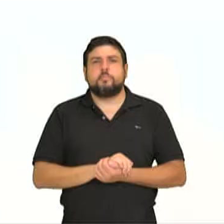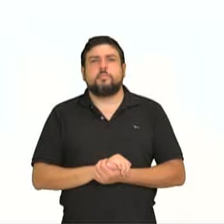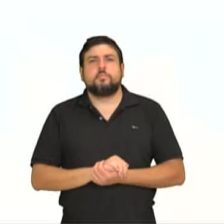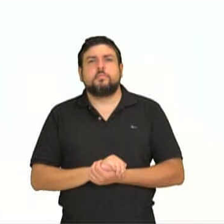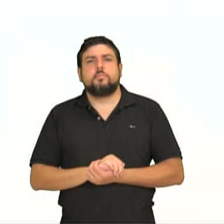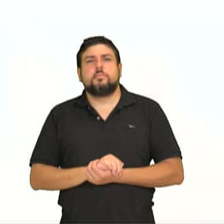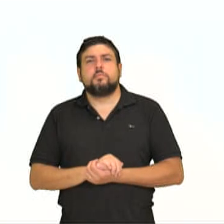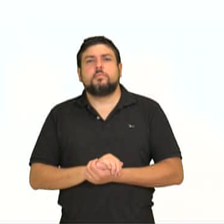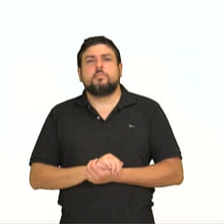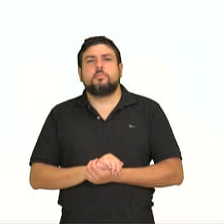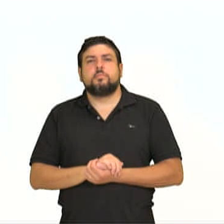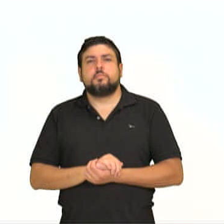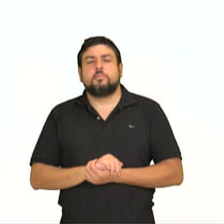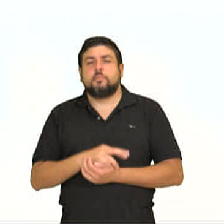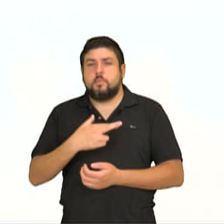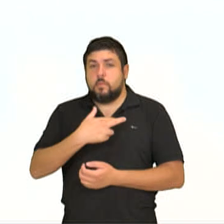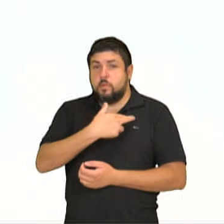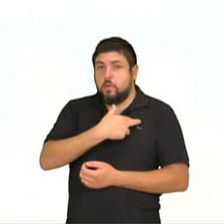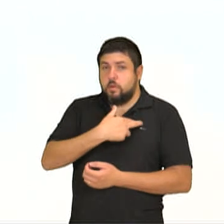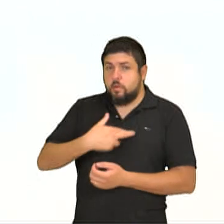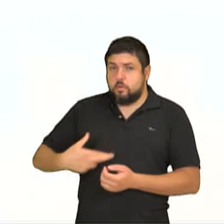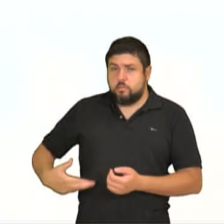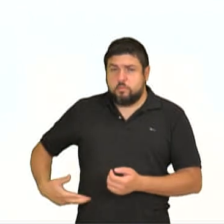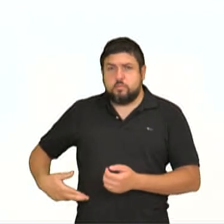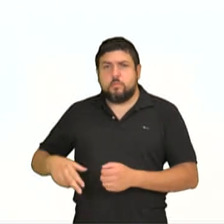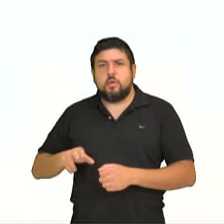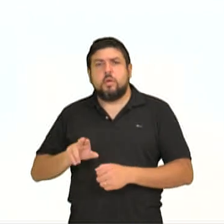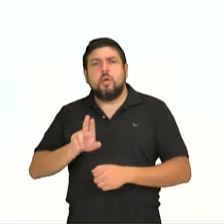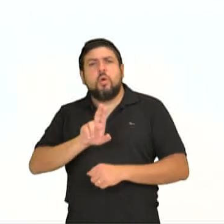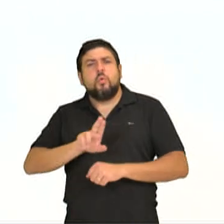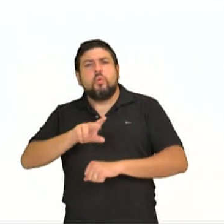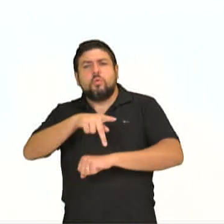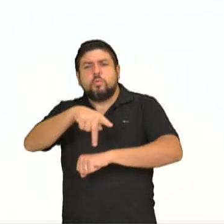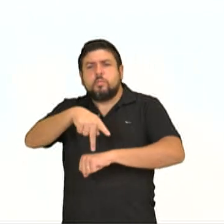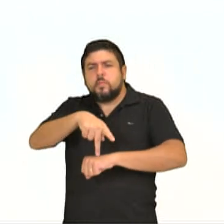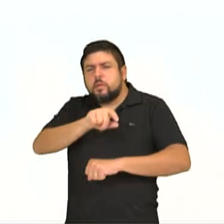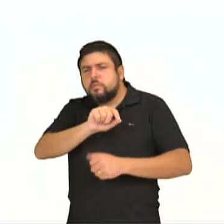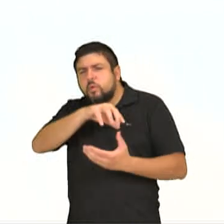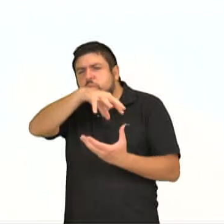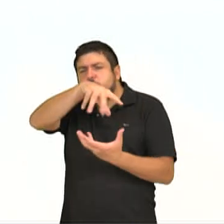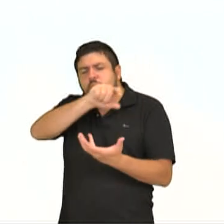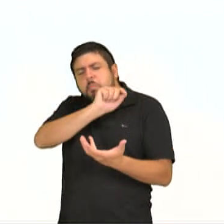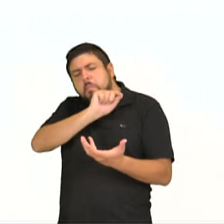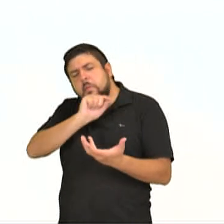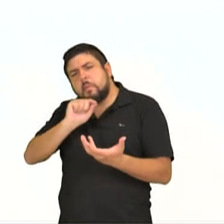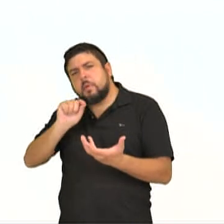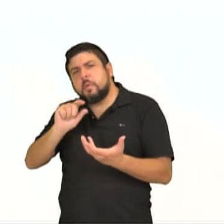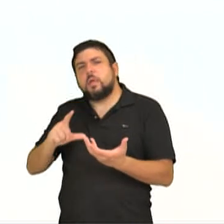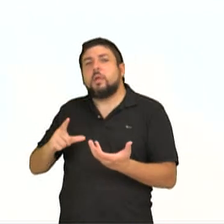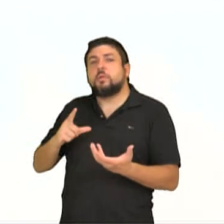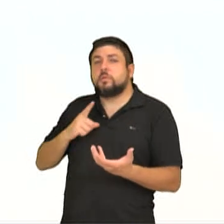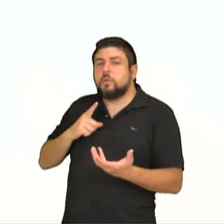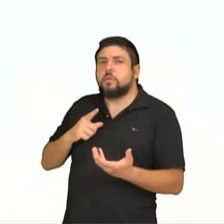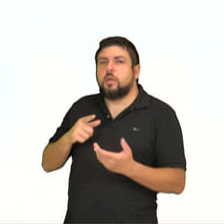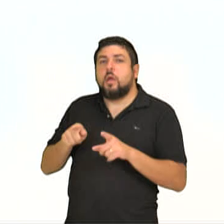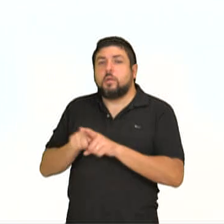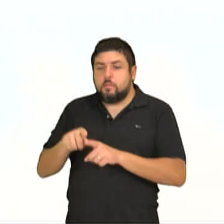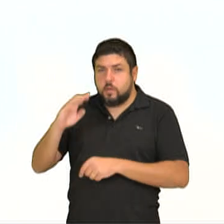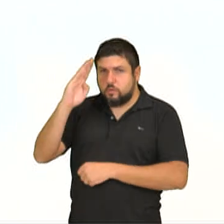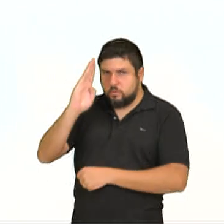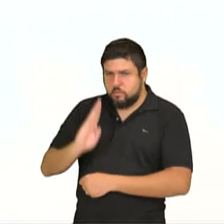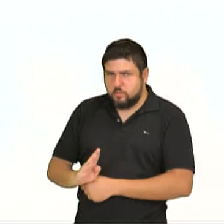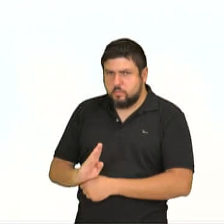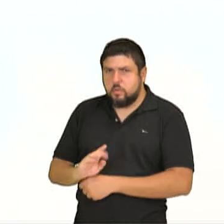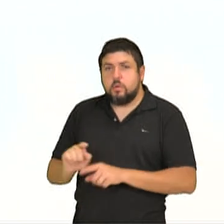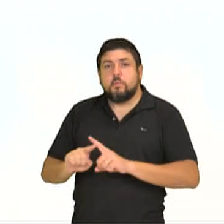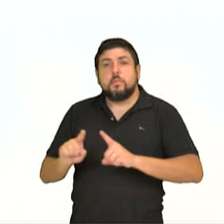a república, forma de governo utilizada em vários países, inclusive no Brasil, como a gente viu, ela foi criada lá na